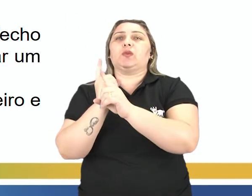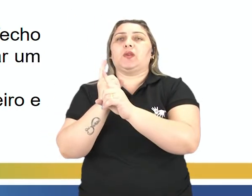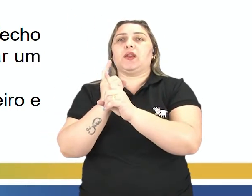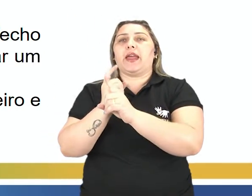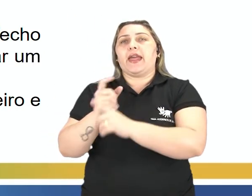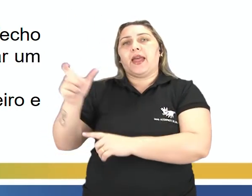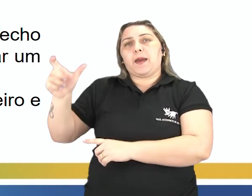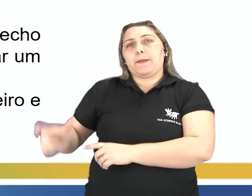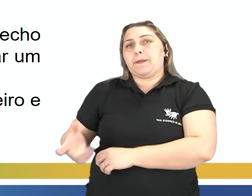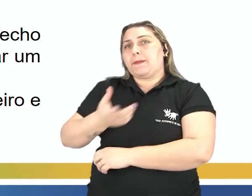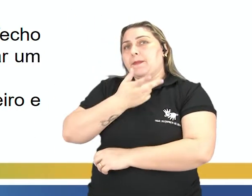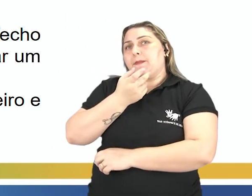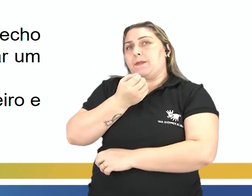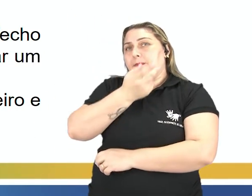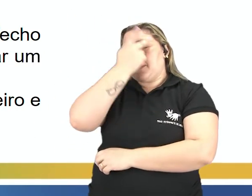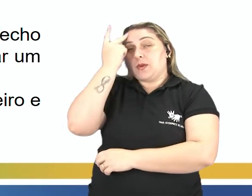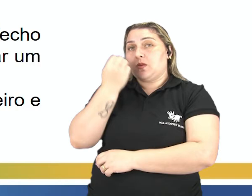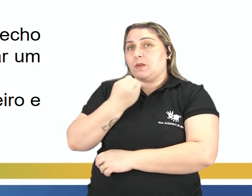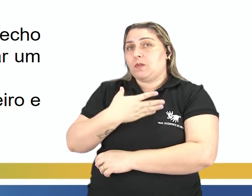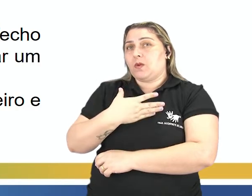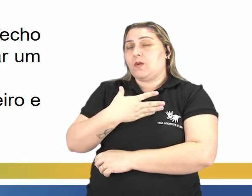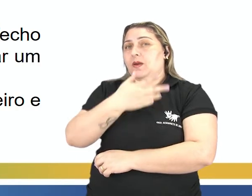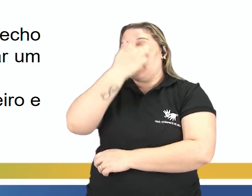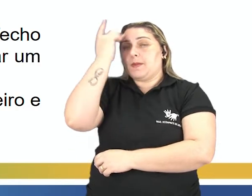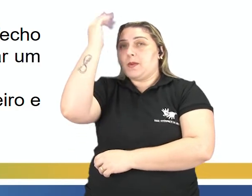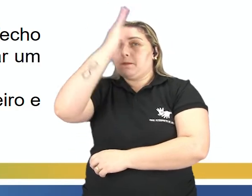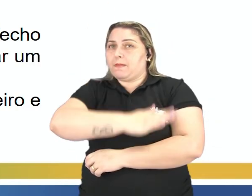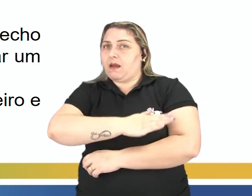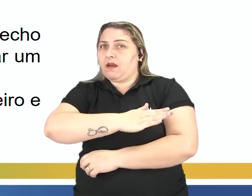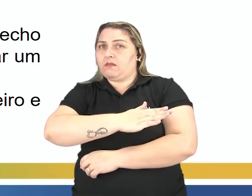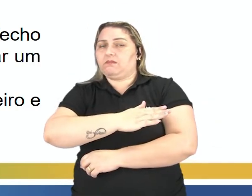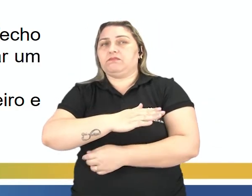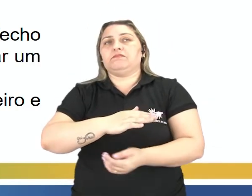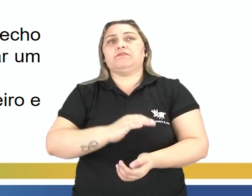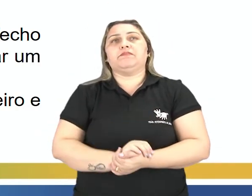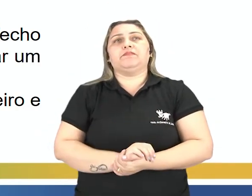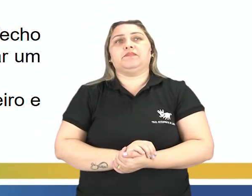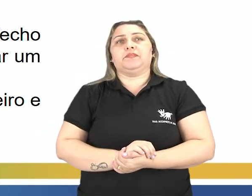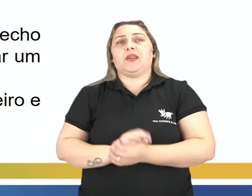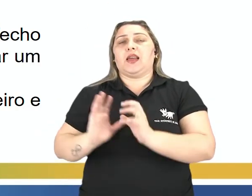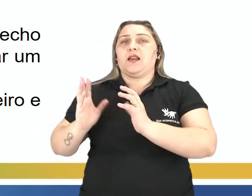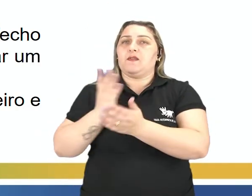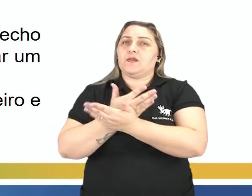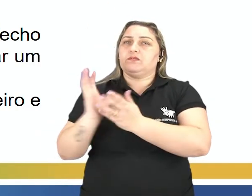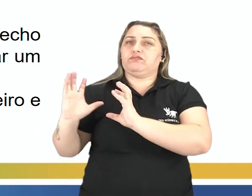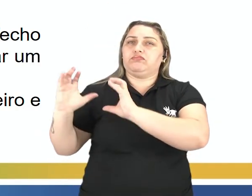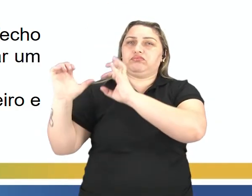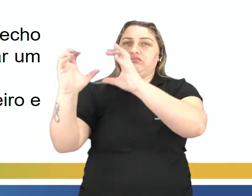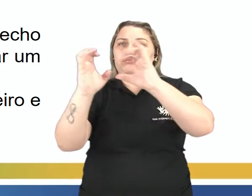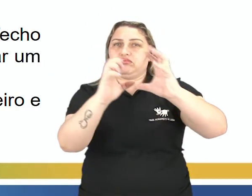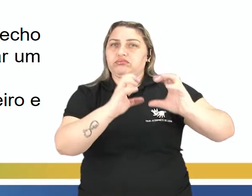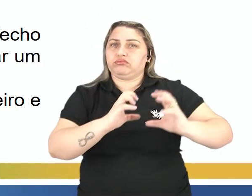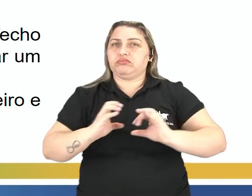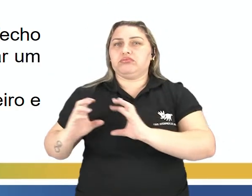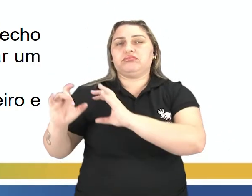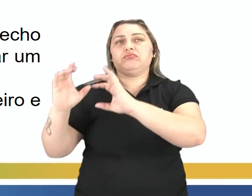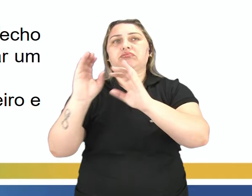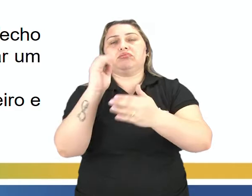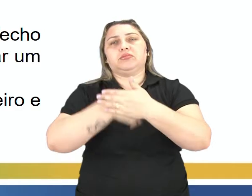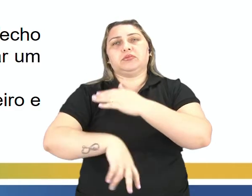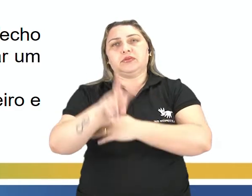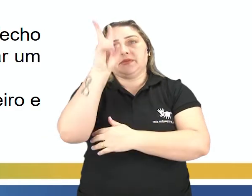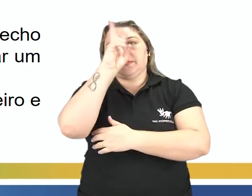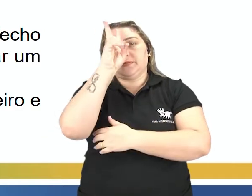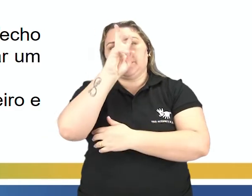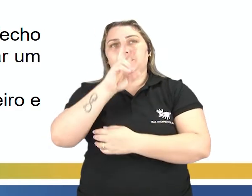vilão. Então ali é o momento de encontro entre o mocinho e o vilão. Aí vai acontecer